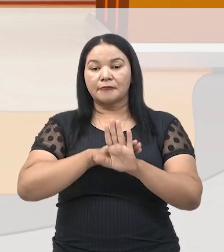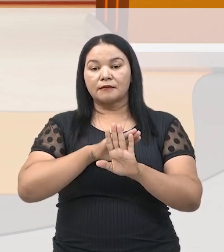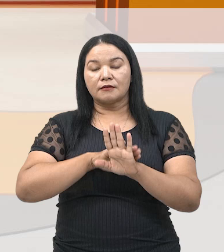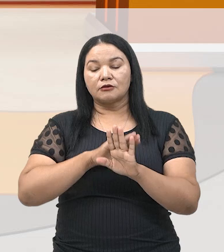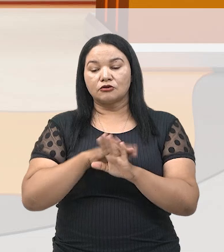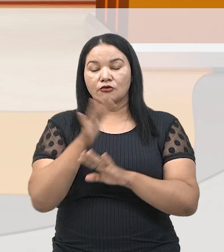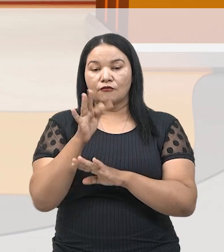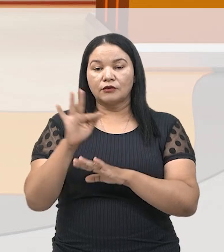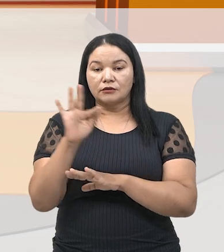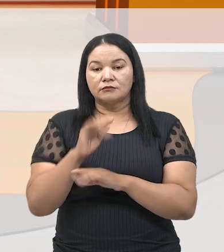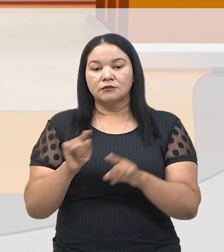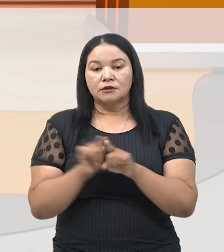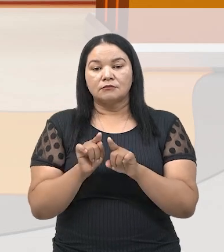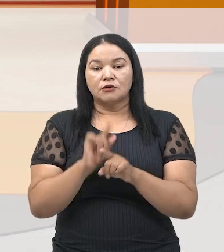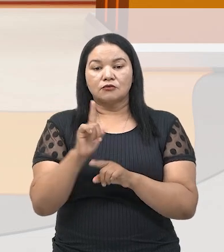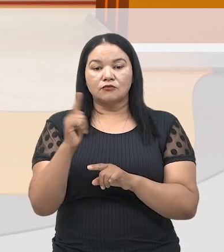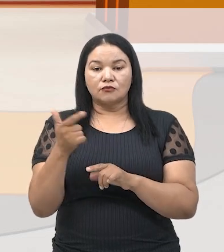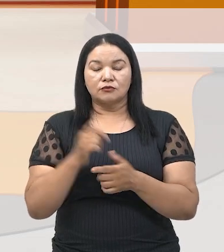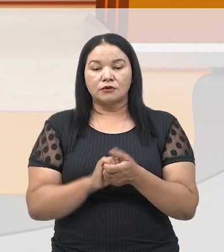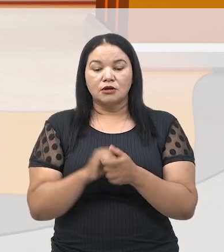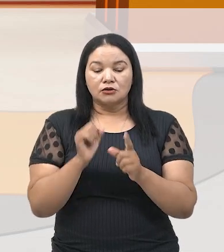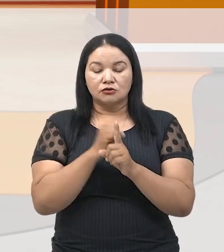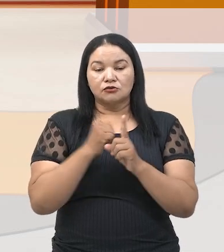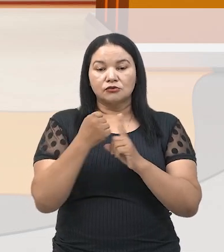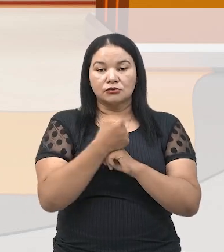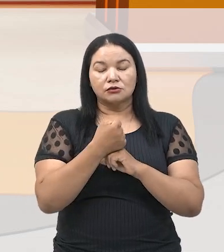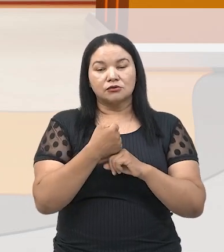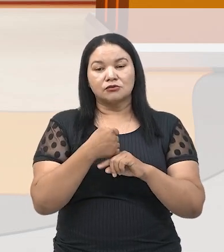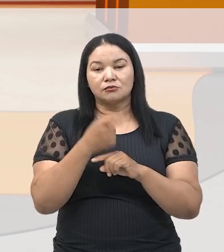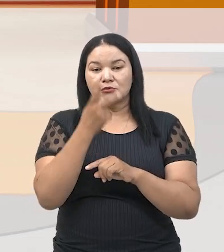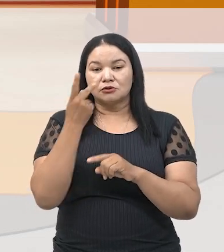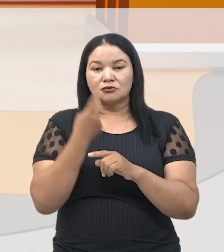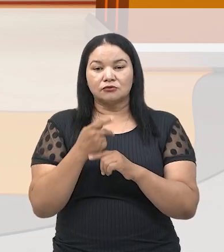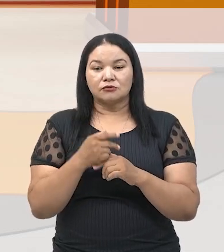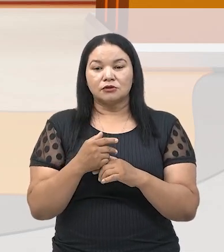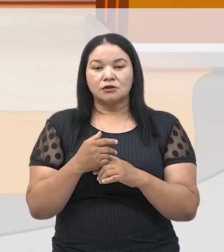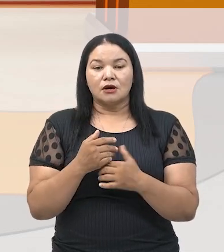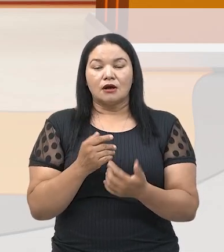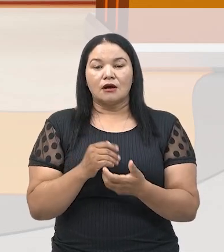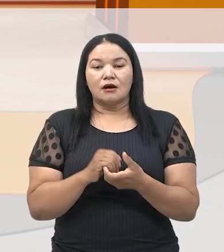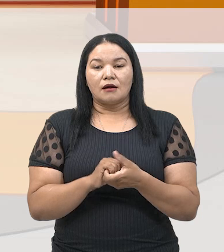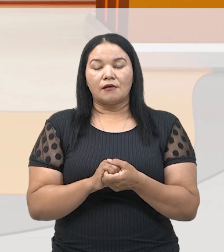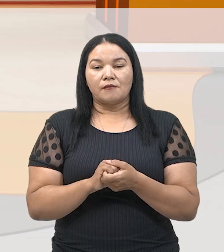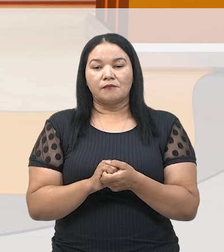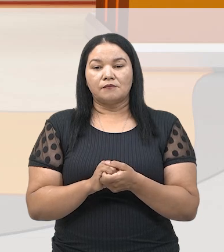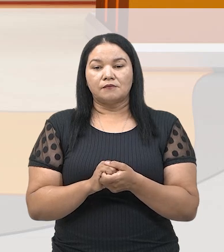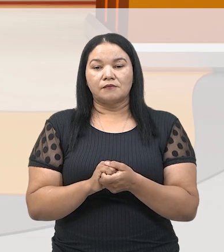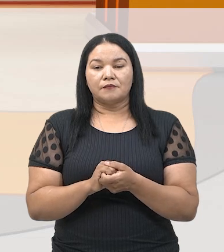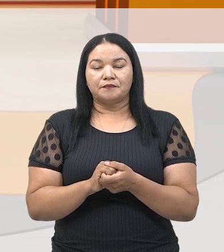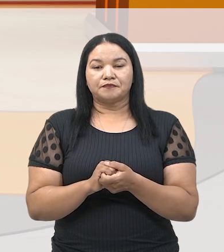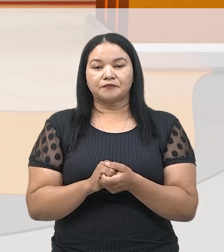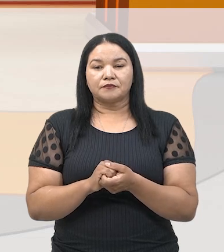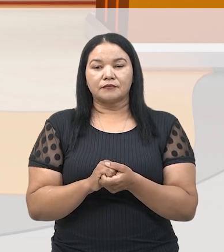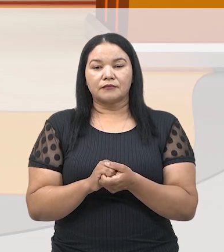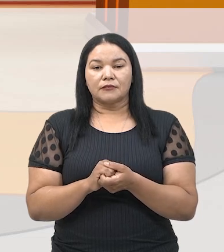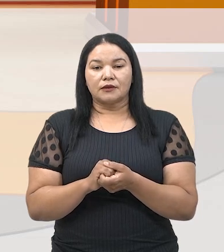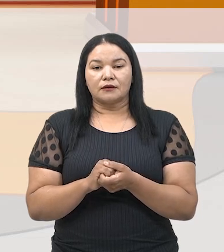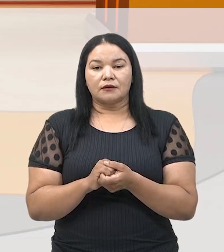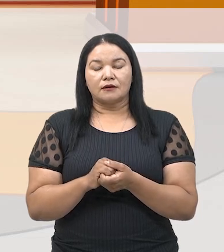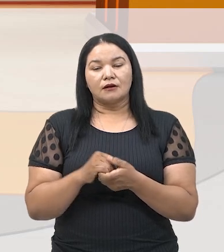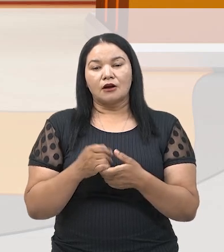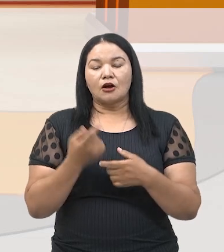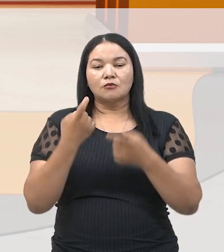o descontentamento social. Então, essas são as causas aí que nós vamos observar para que haja